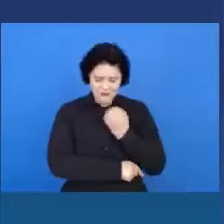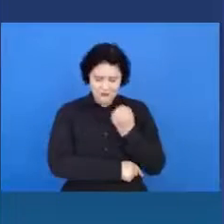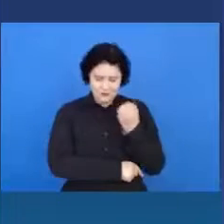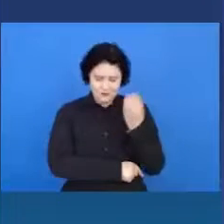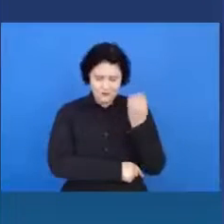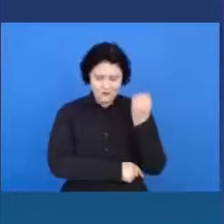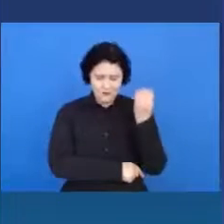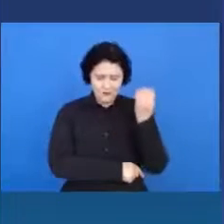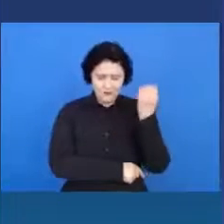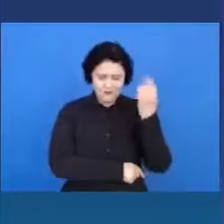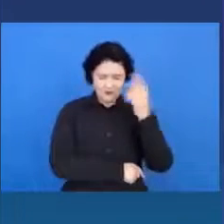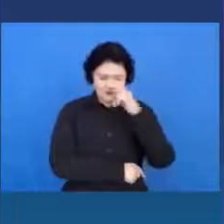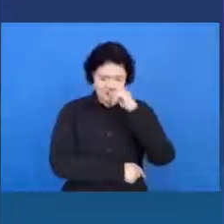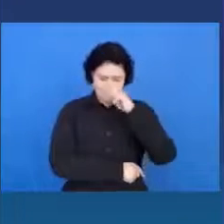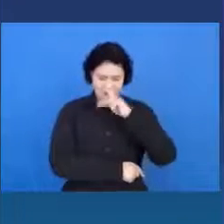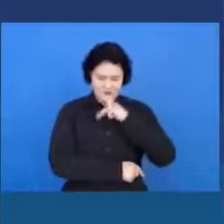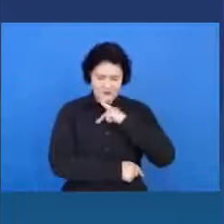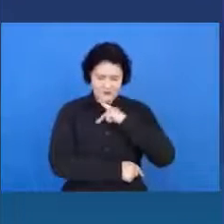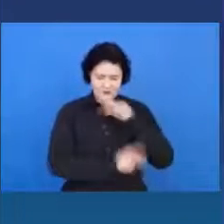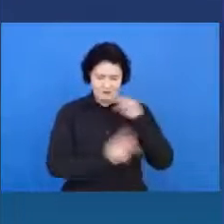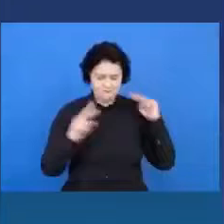diante de nós mesmos